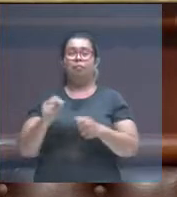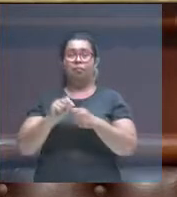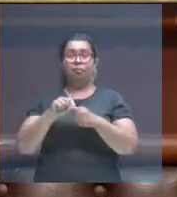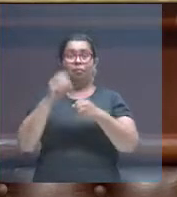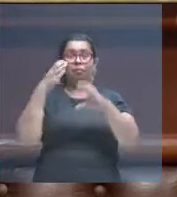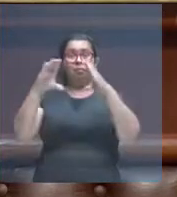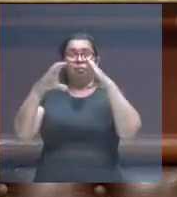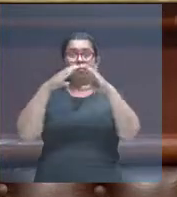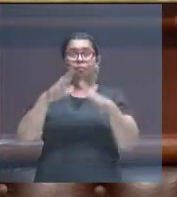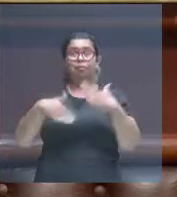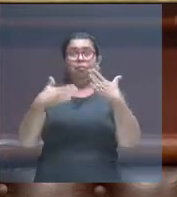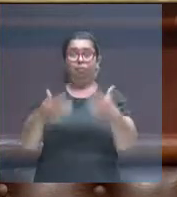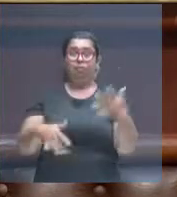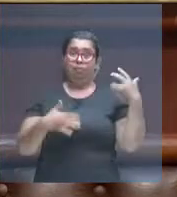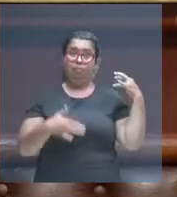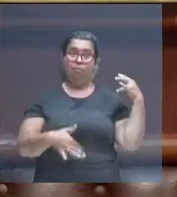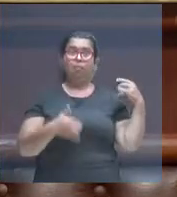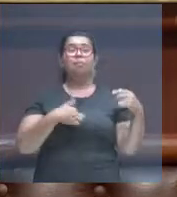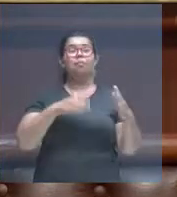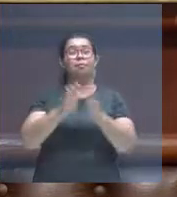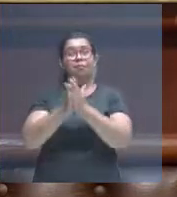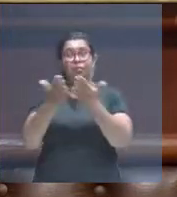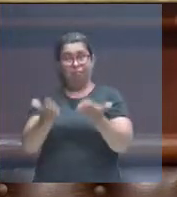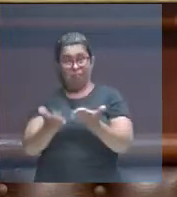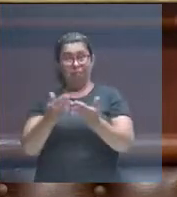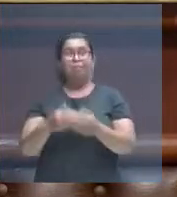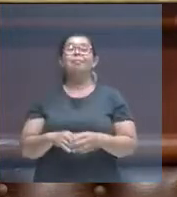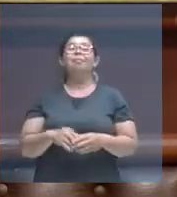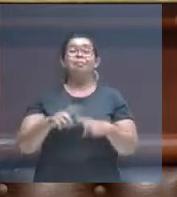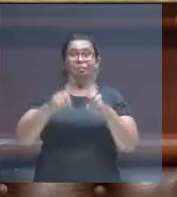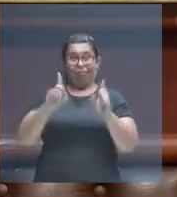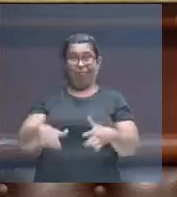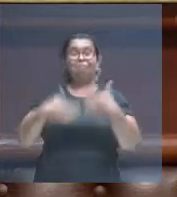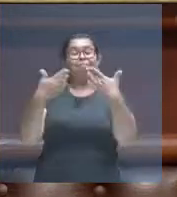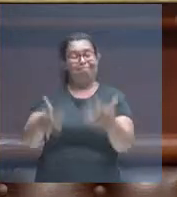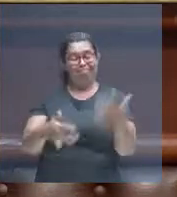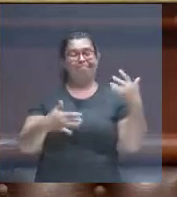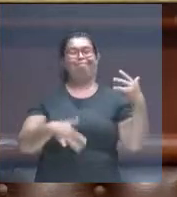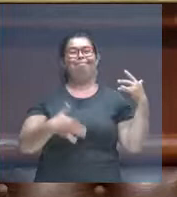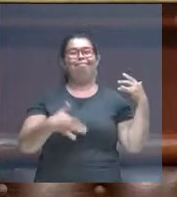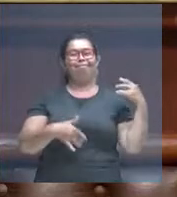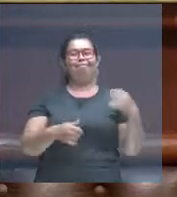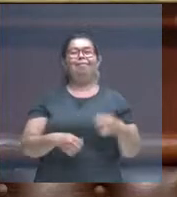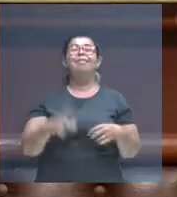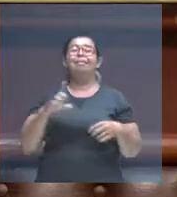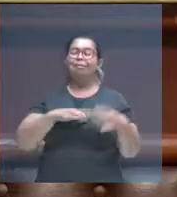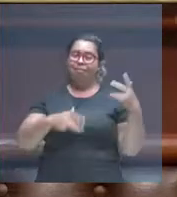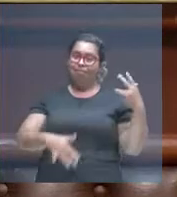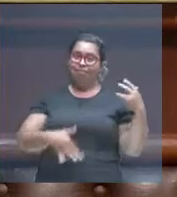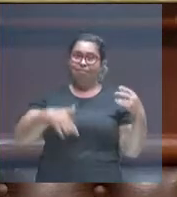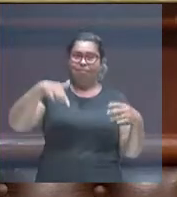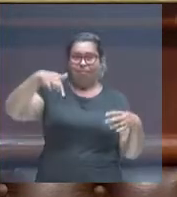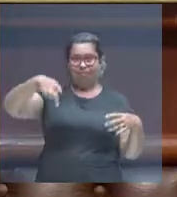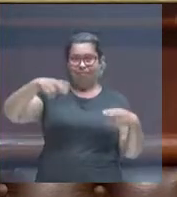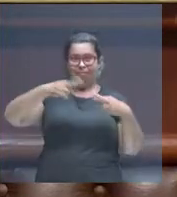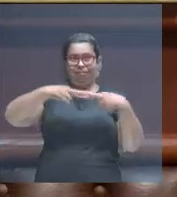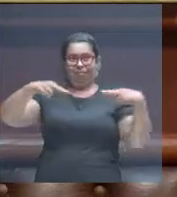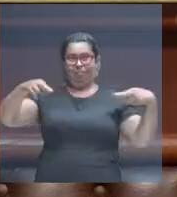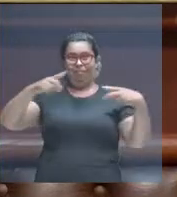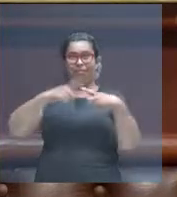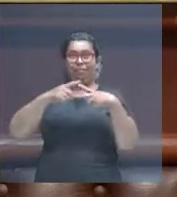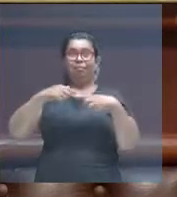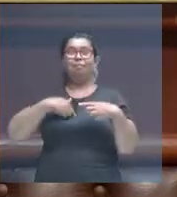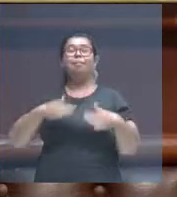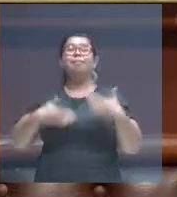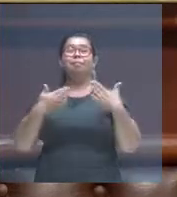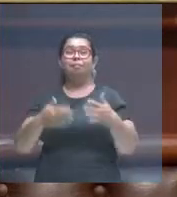deu um violão para ele, eu sou pobre, mas não sou metido, deu um violão para ele. Ele tem um violão de 7 cordas porque eu dei para ele, o violão que